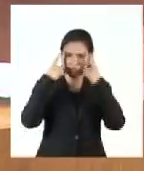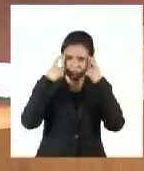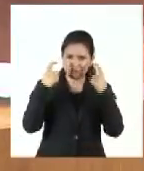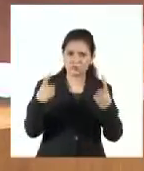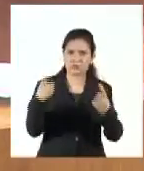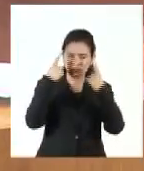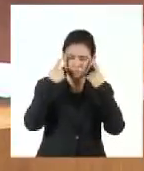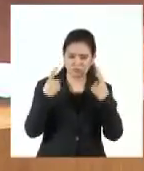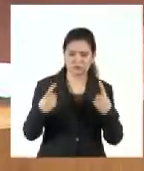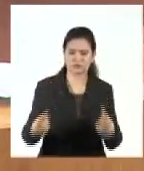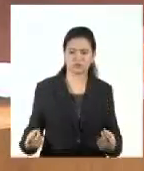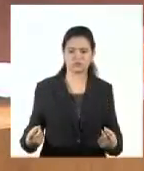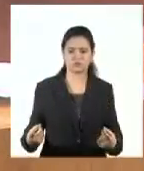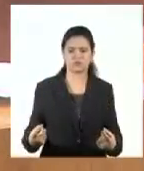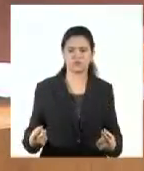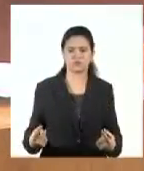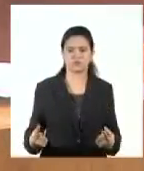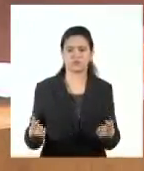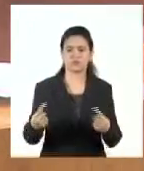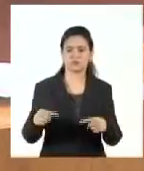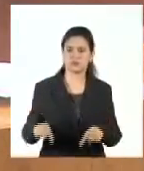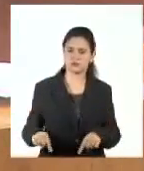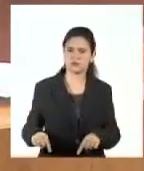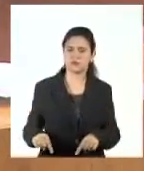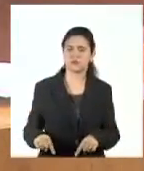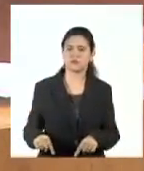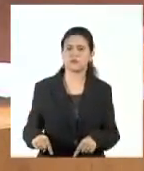criminalidade, contra o fato